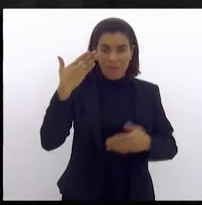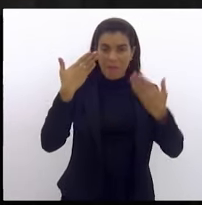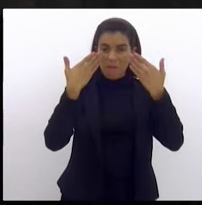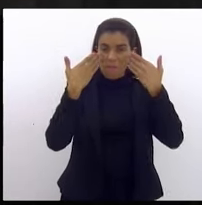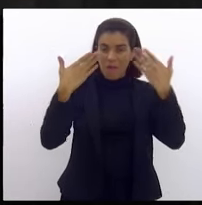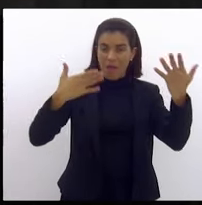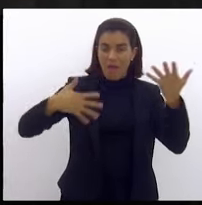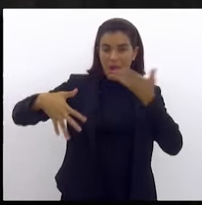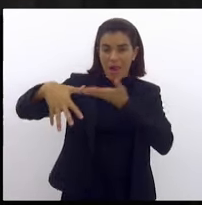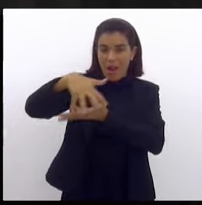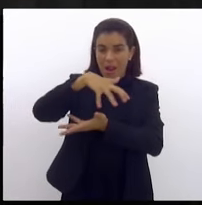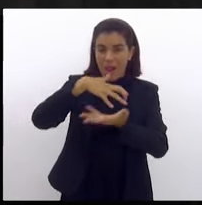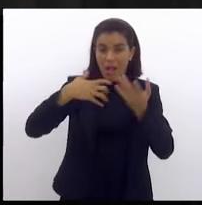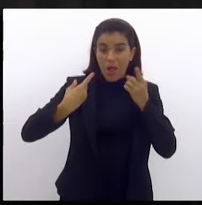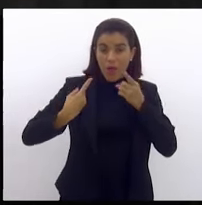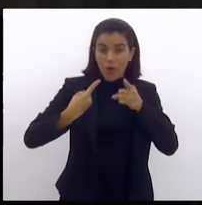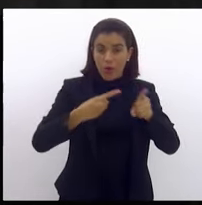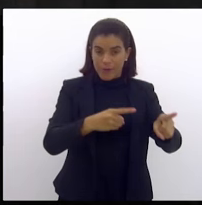rebelei contrário.